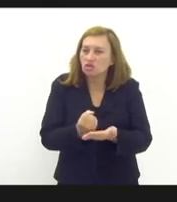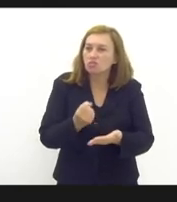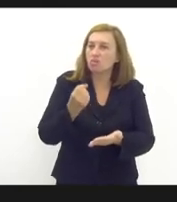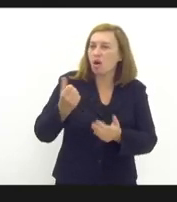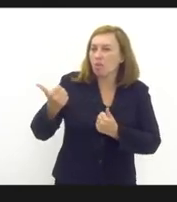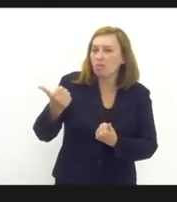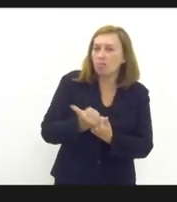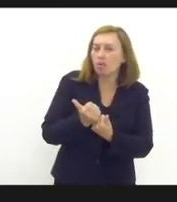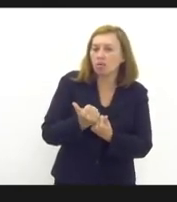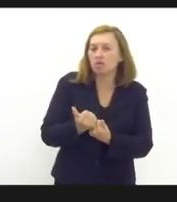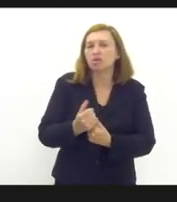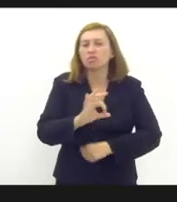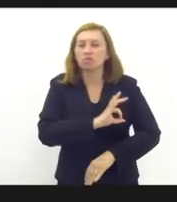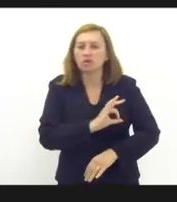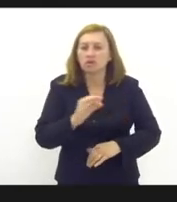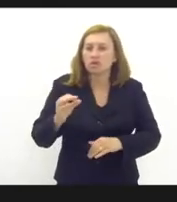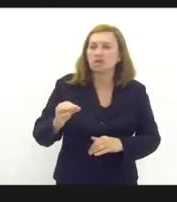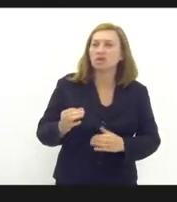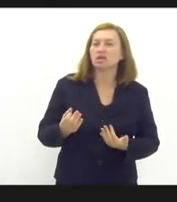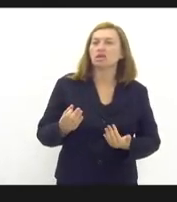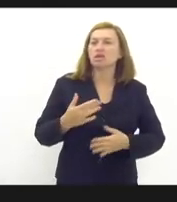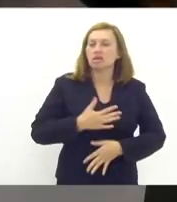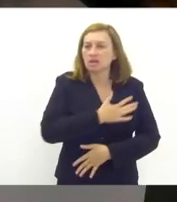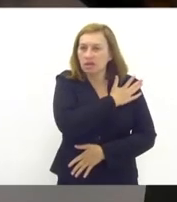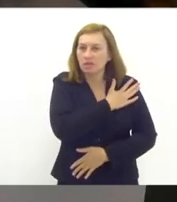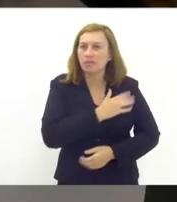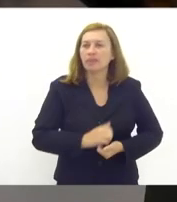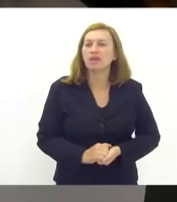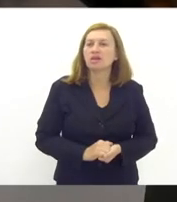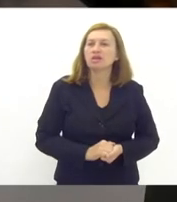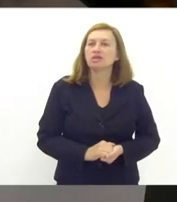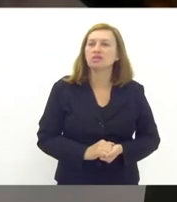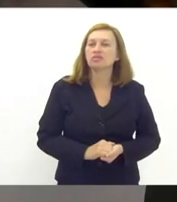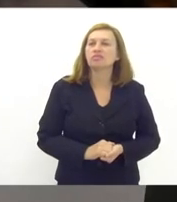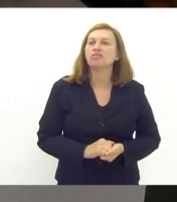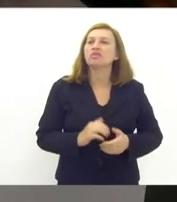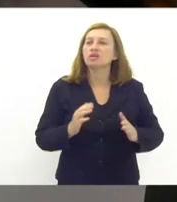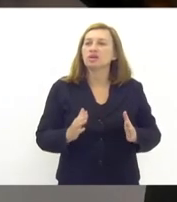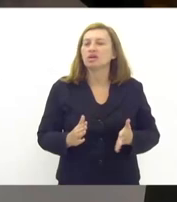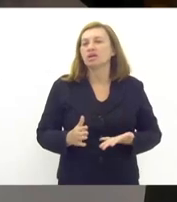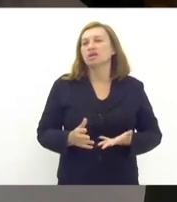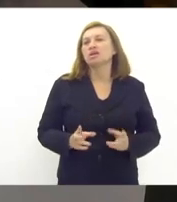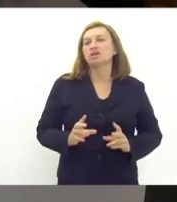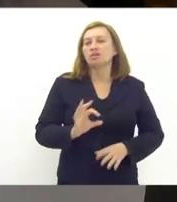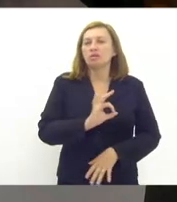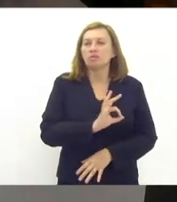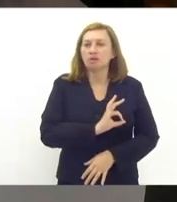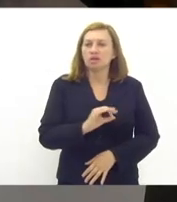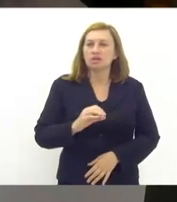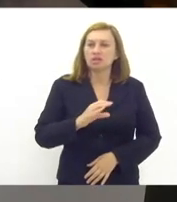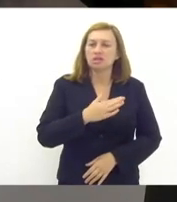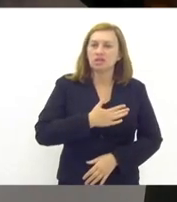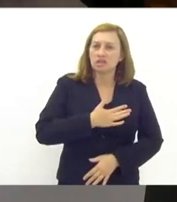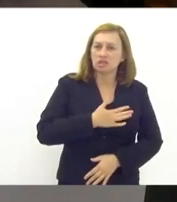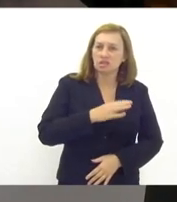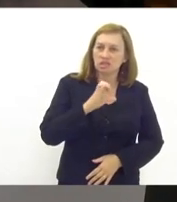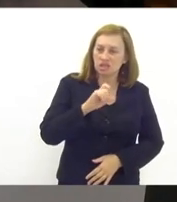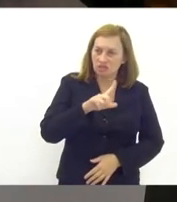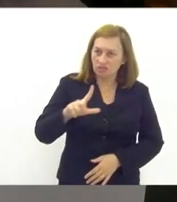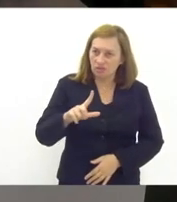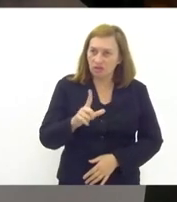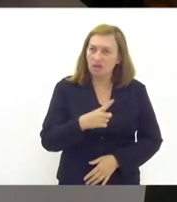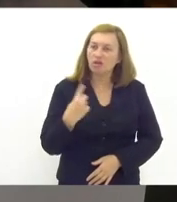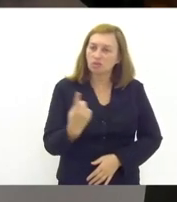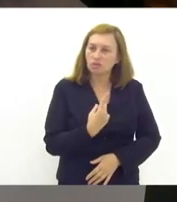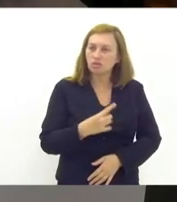Polícia Militar, mas também o meu apoio à Justiça, à Polícia Militar, à Polícia Civil. Hoje nós estamos mais tratando da questão da Polícia Civil, mas o meu apoio aos